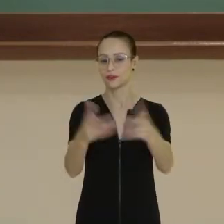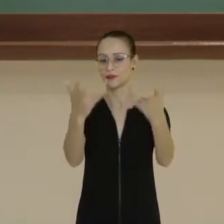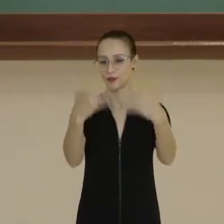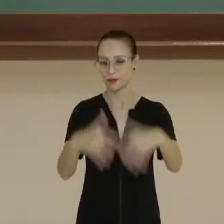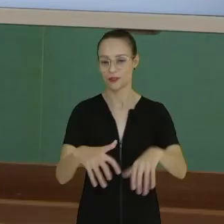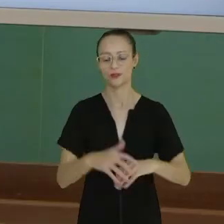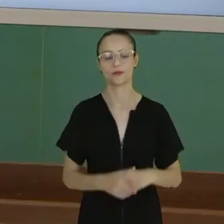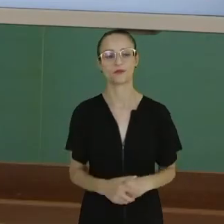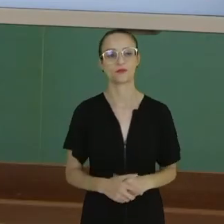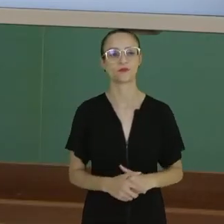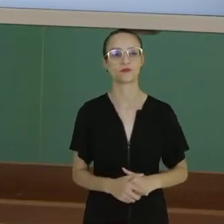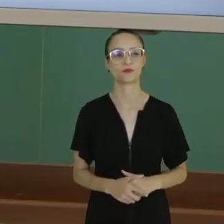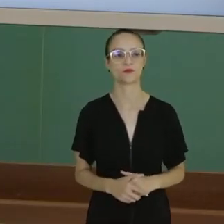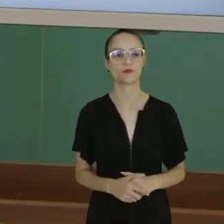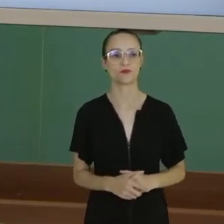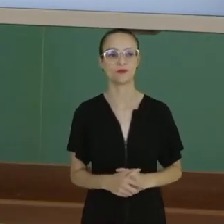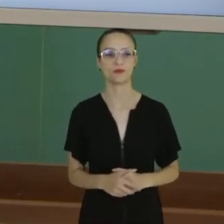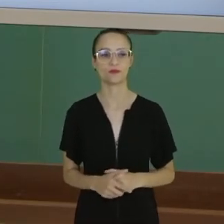funcionar.